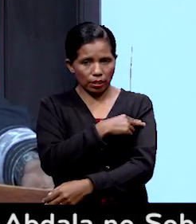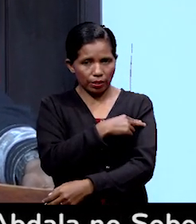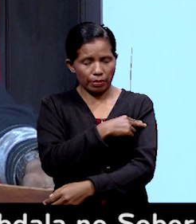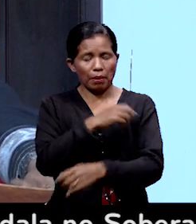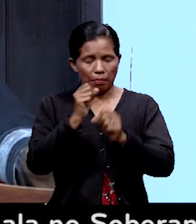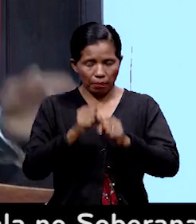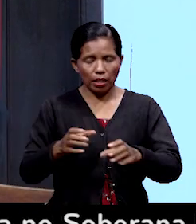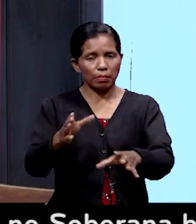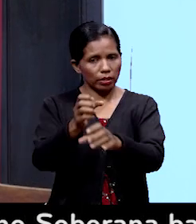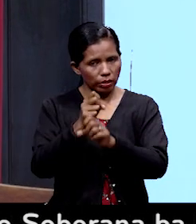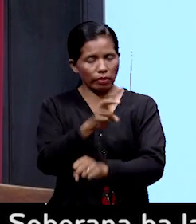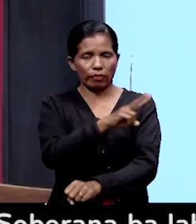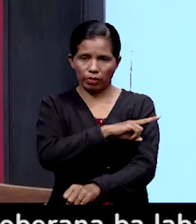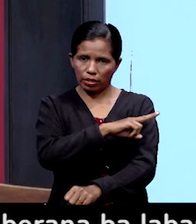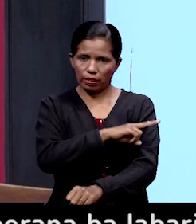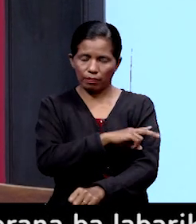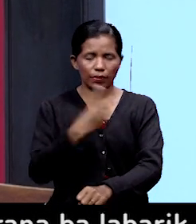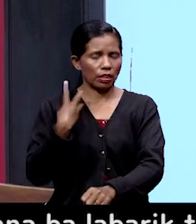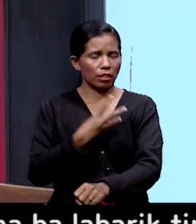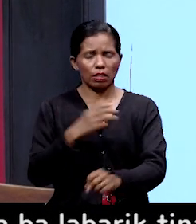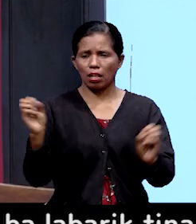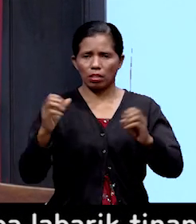sira, para sim o vacina. Então, lá é da lancelo.